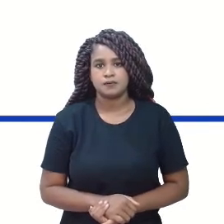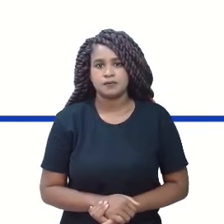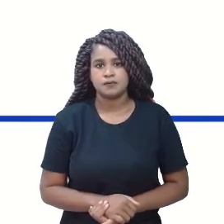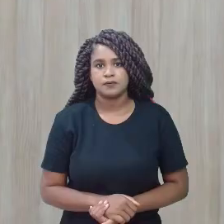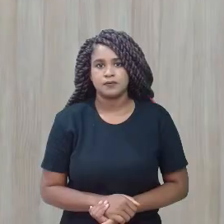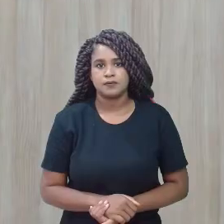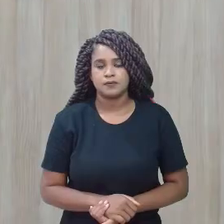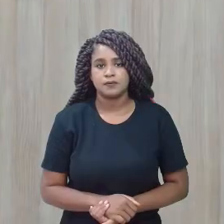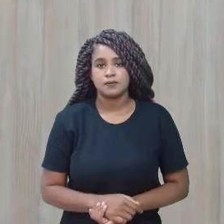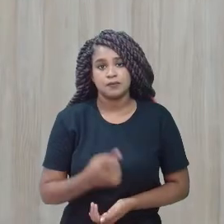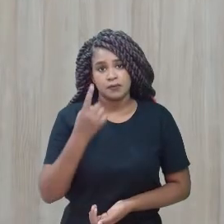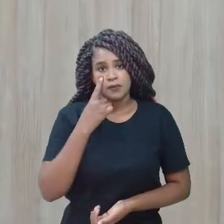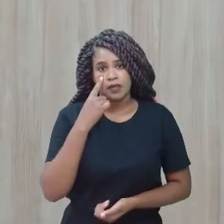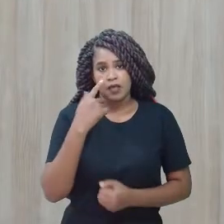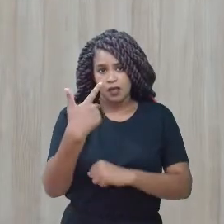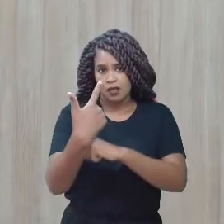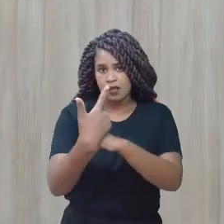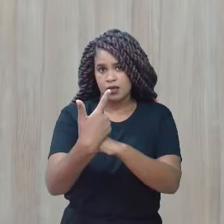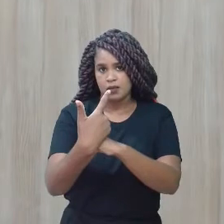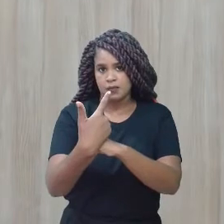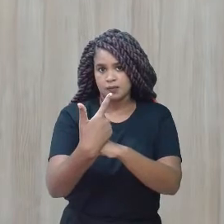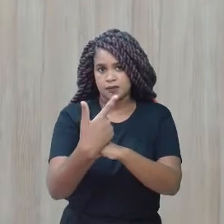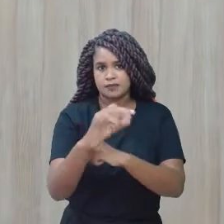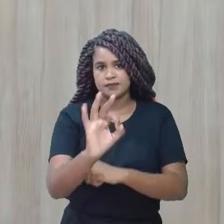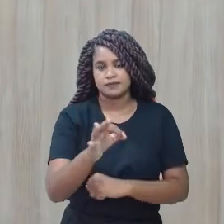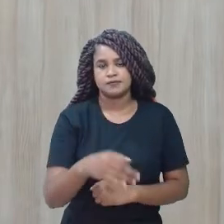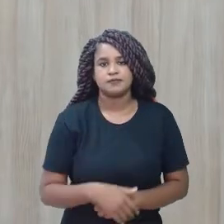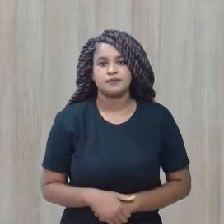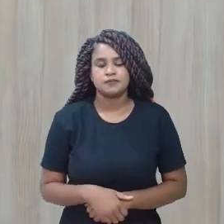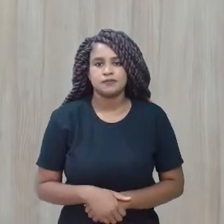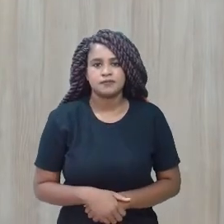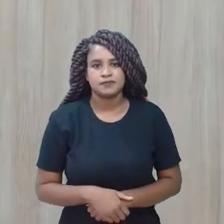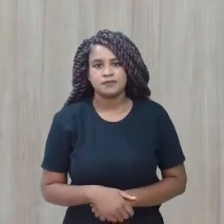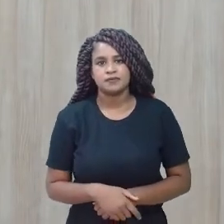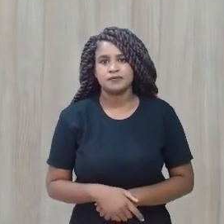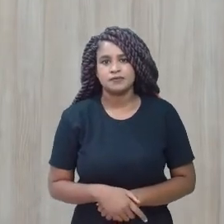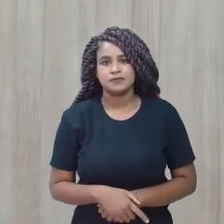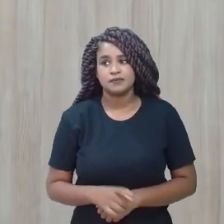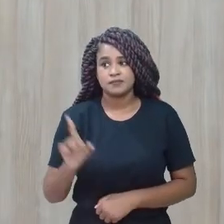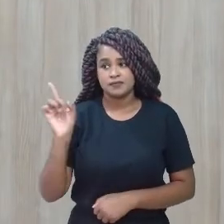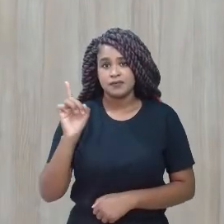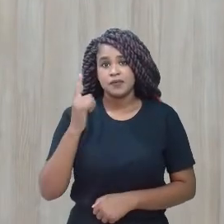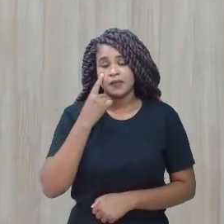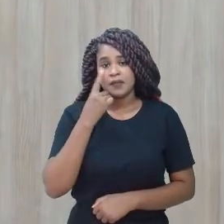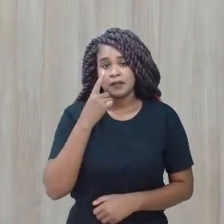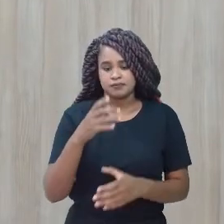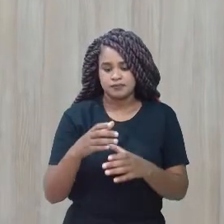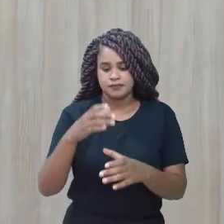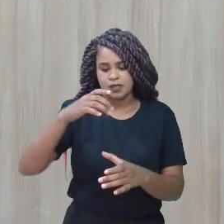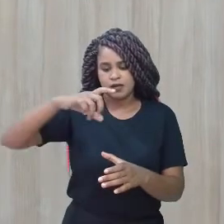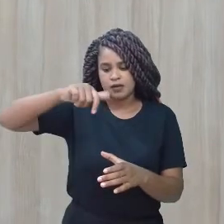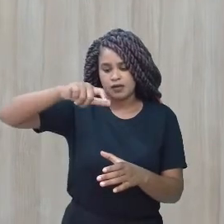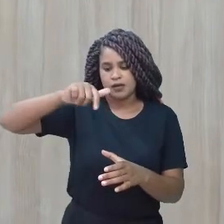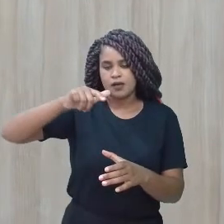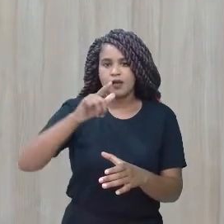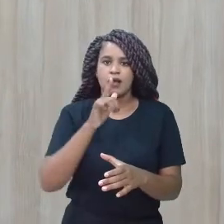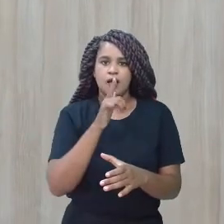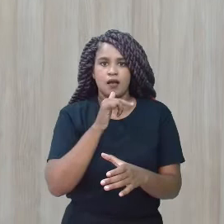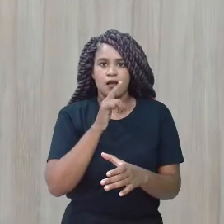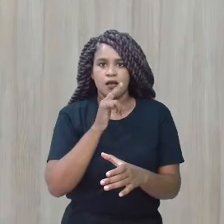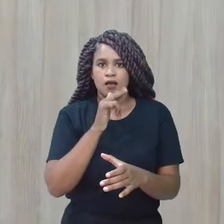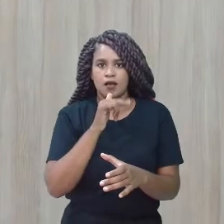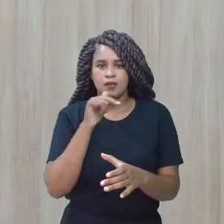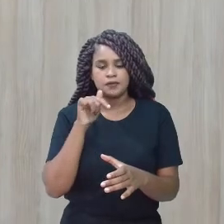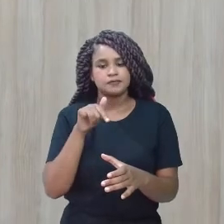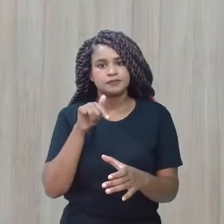bota a tela aqui para mim agora. Olha pronto. Aí. A gente observar essa garrafa aqui de água, né? Esse material, é como se a gente entendesse